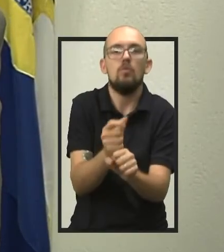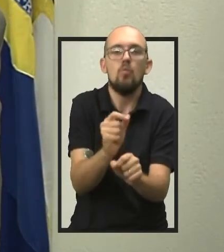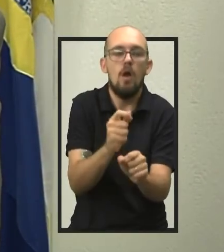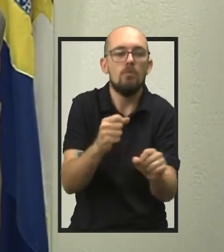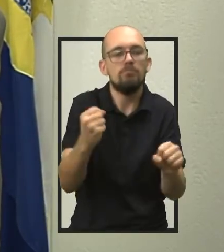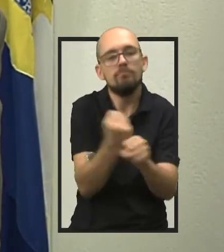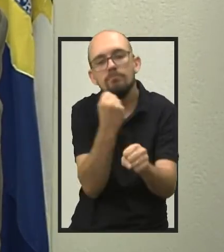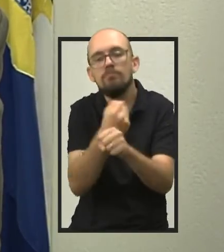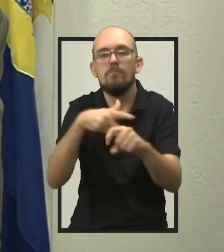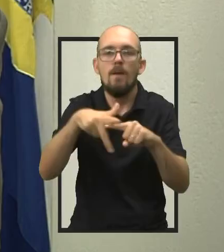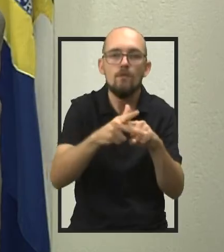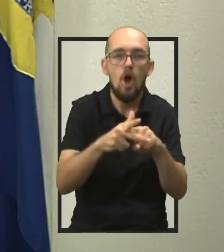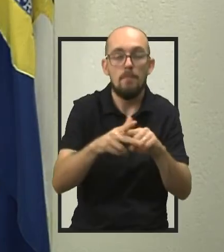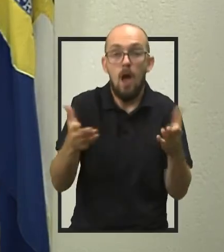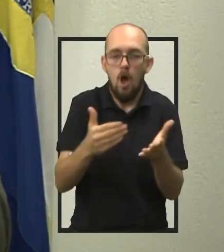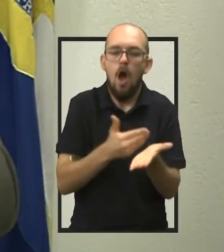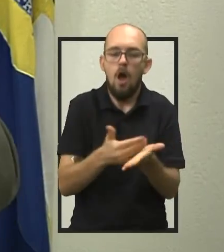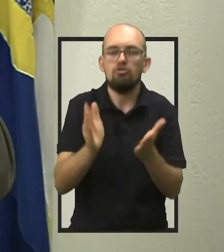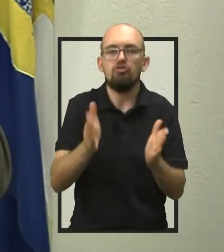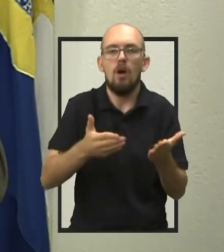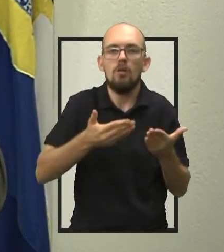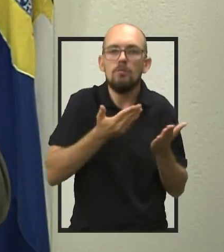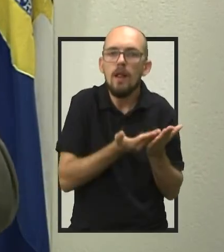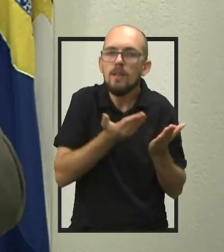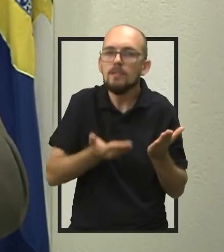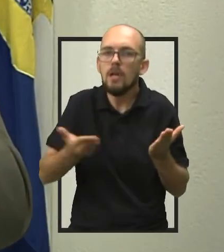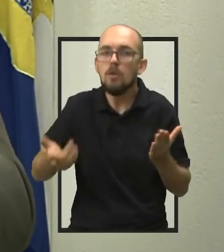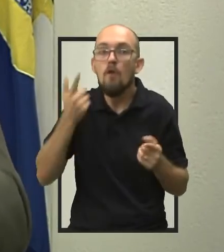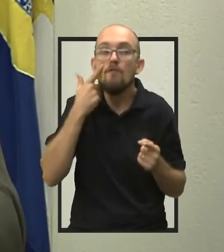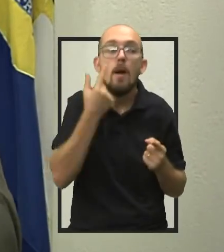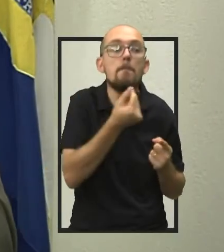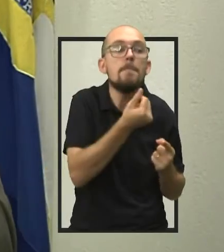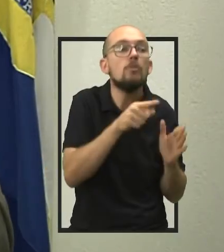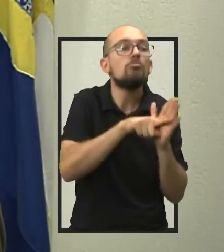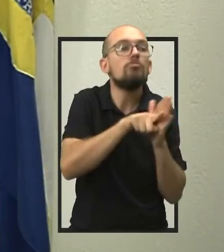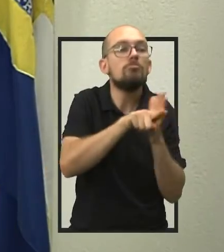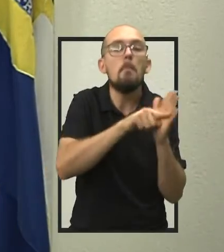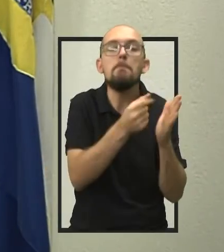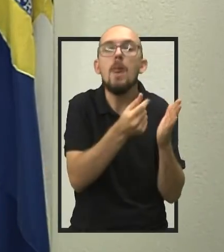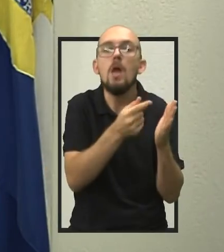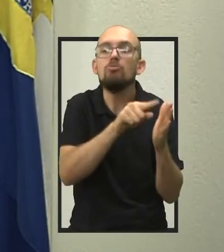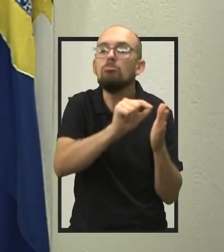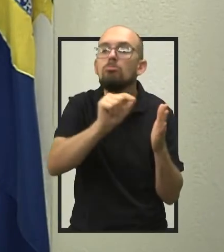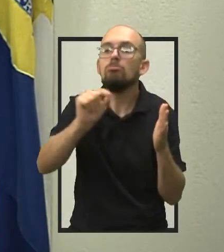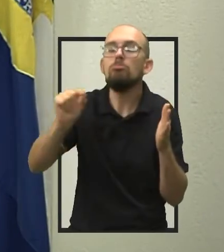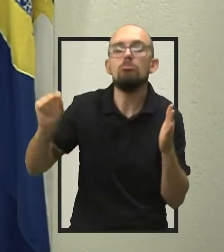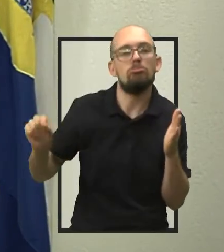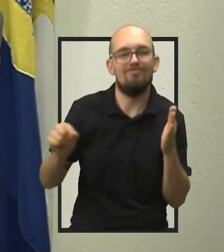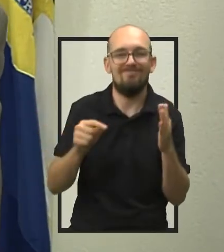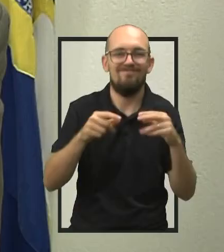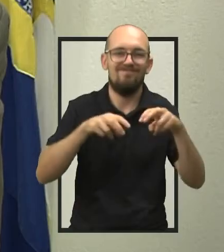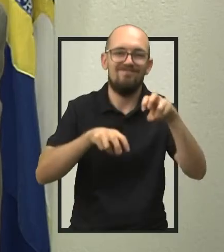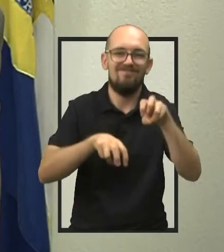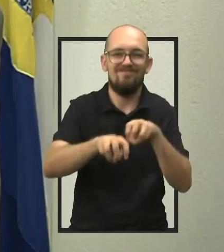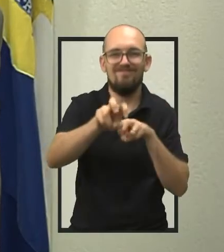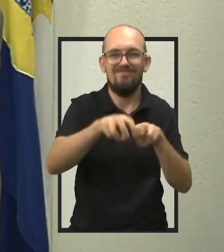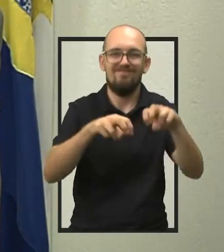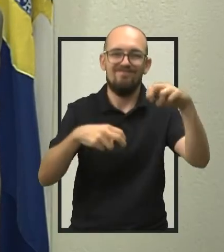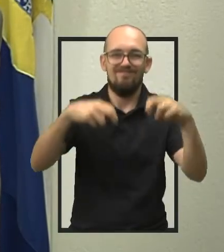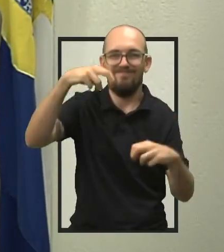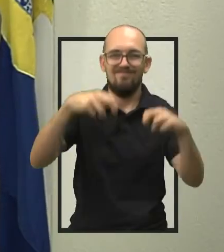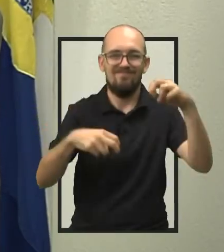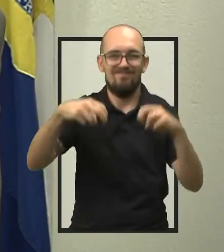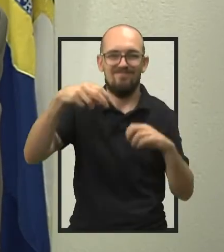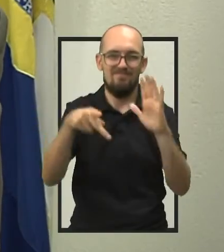vendo a licitação, tomando ciência do valor desses equipamentos, e nós com certeza vai ser instalado no Parque